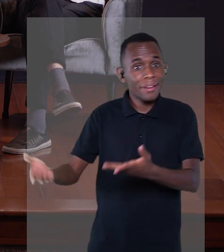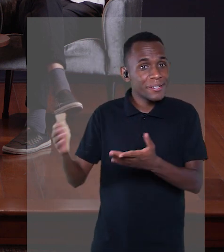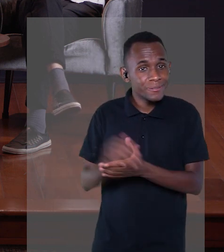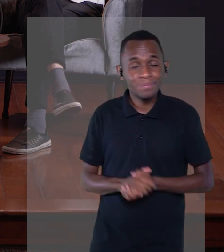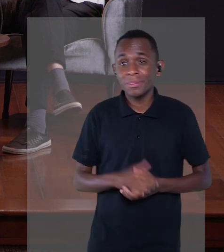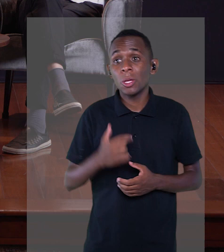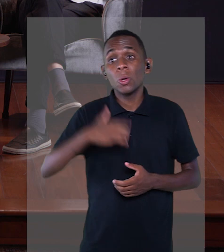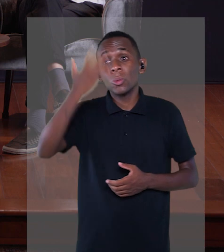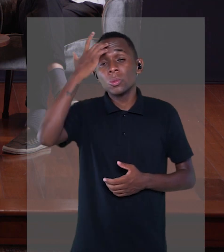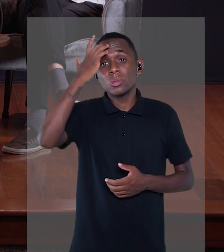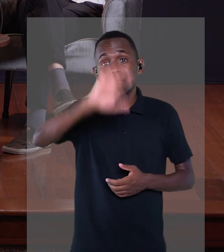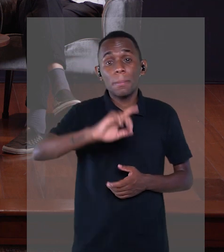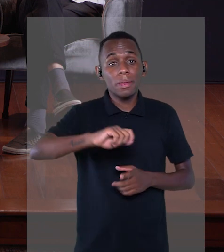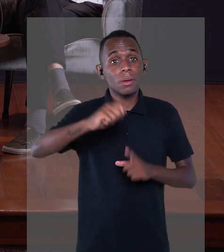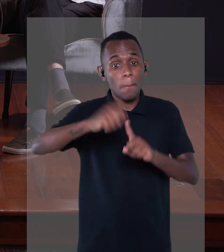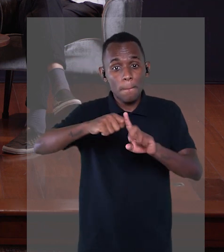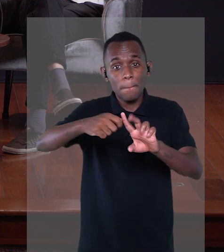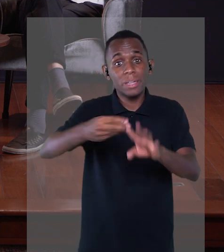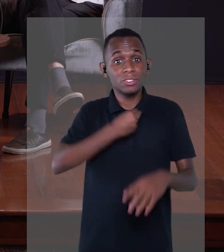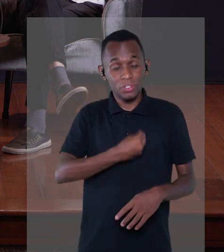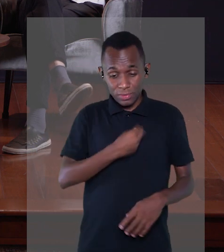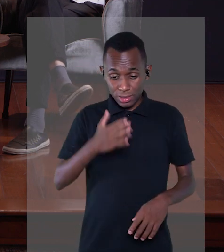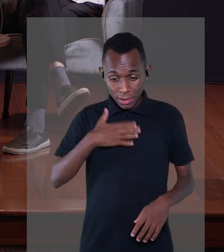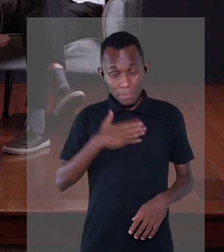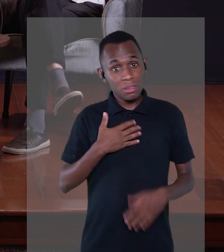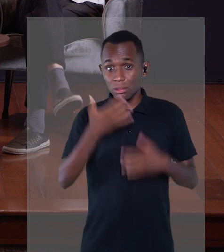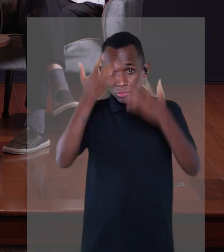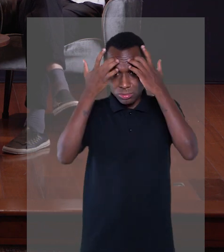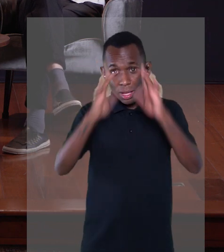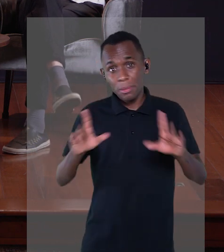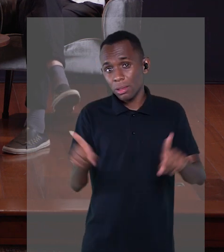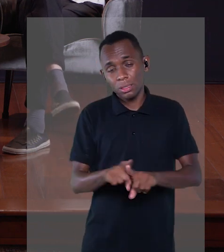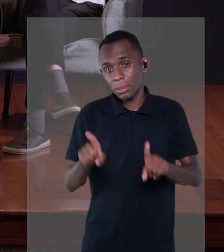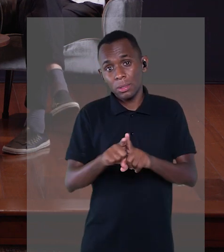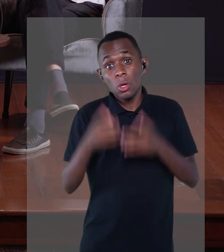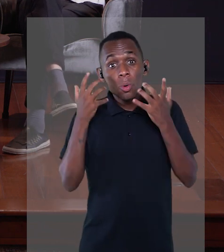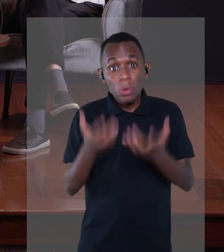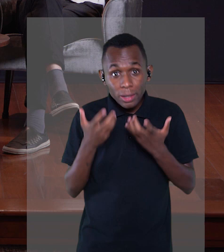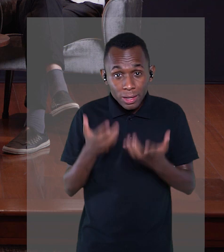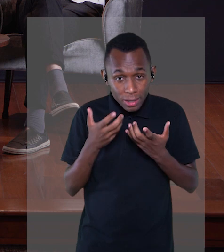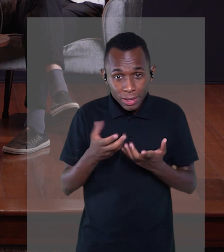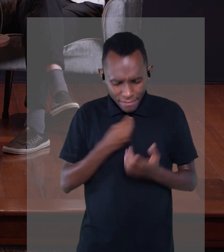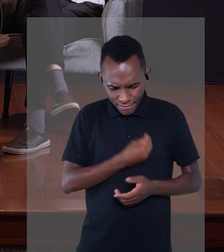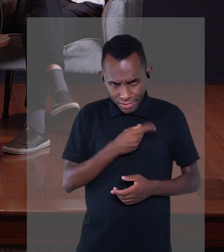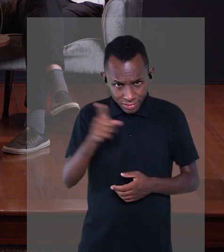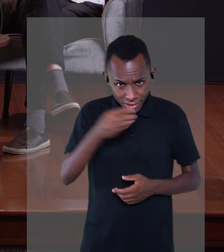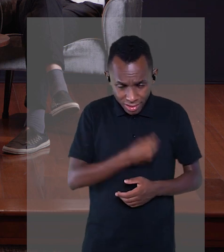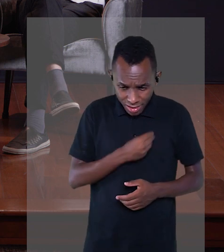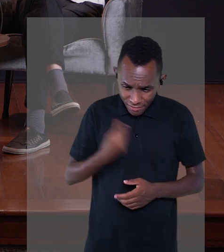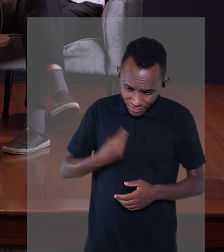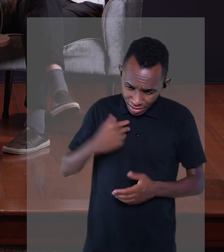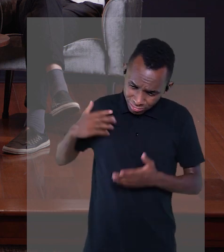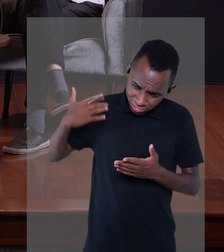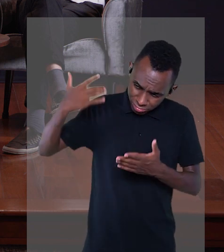eu não sabia quantos meses mais de vida eu tinha, né? Ninguém mais sabia. Você já queria se tornar imortal também? Então, eu falei, não,